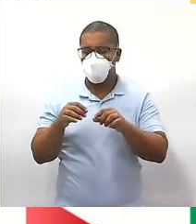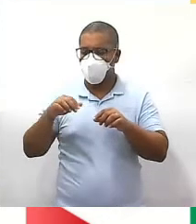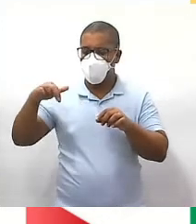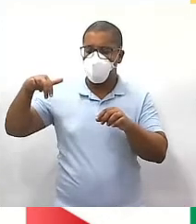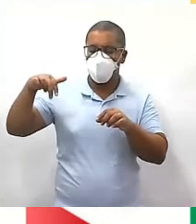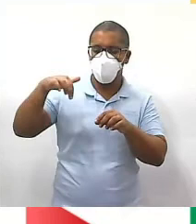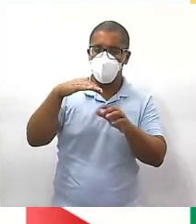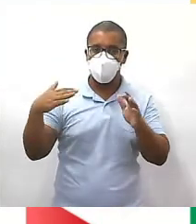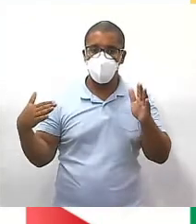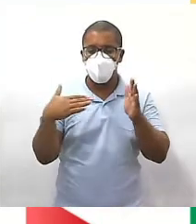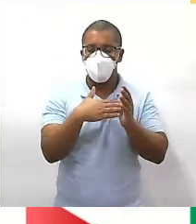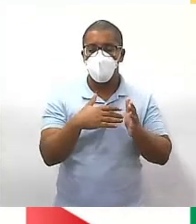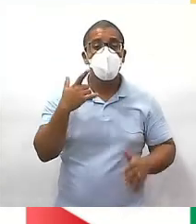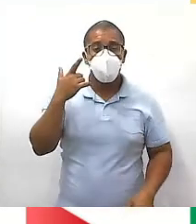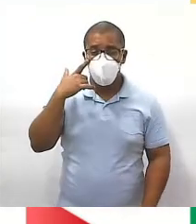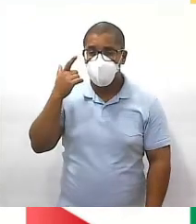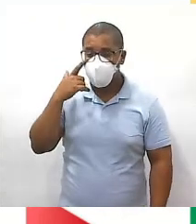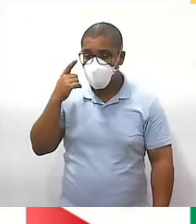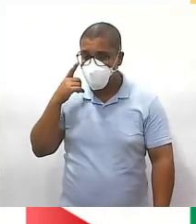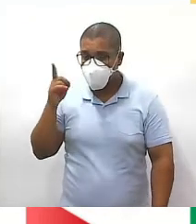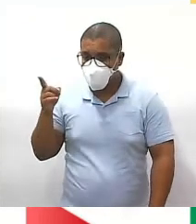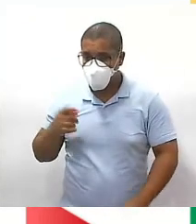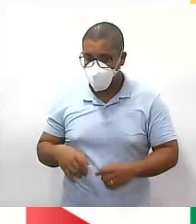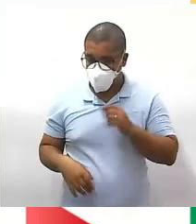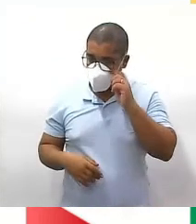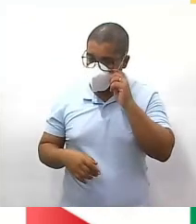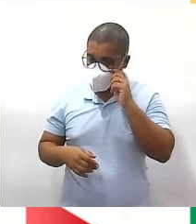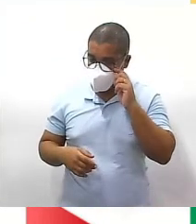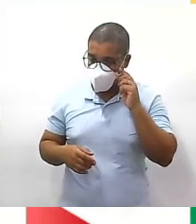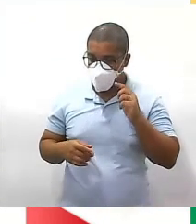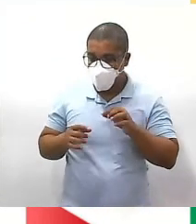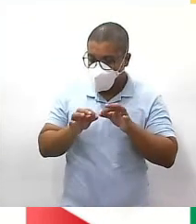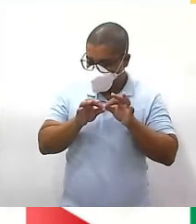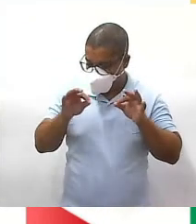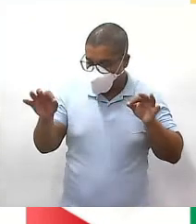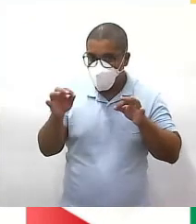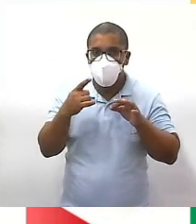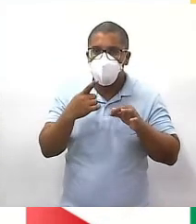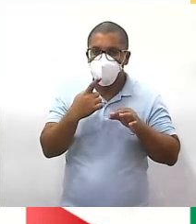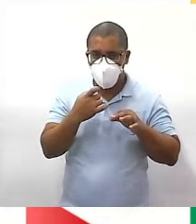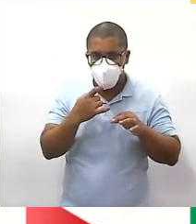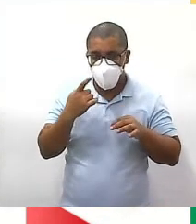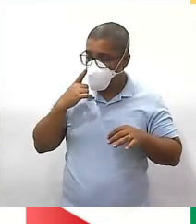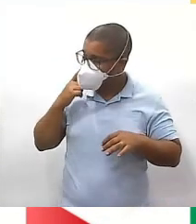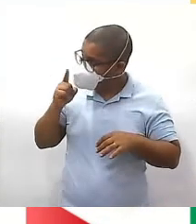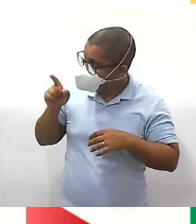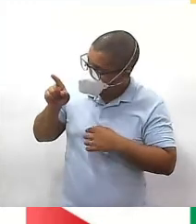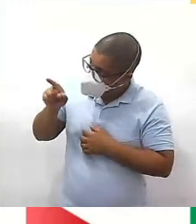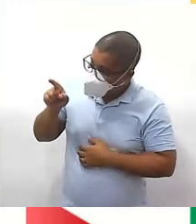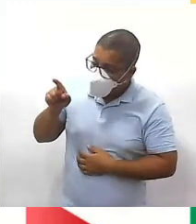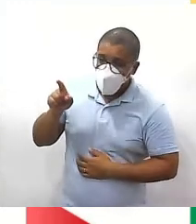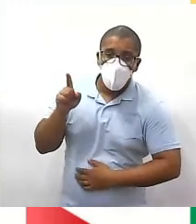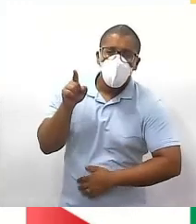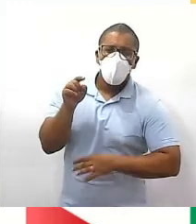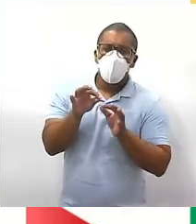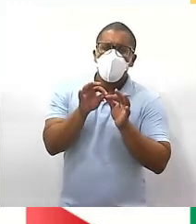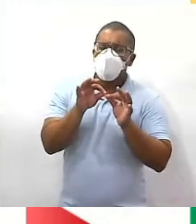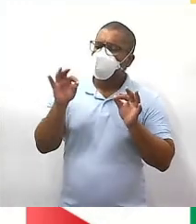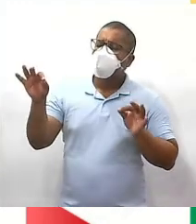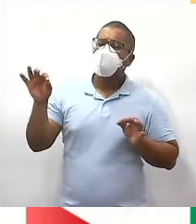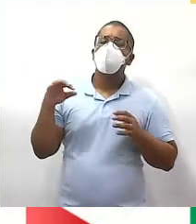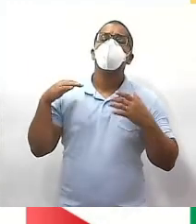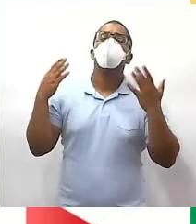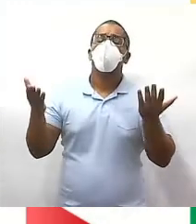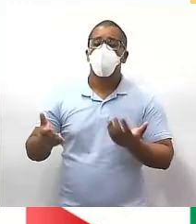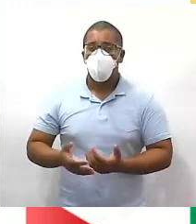Vamos ver a animação aqui para a gente ver na resposta. Qual é essa distância, tá? Marquei em vermelho para chamar a atenção. Qual é essa distância aí? Você lembra